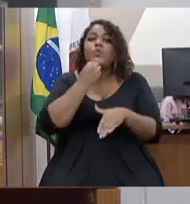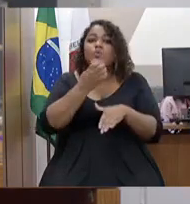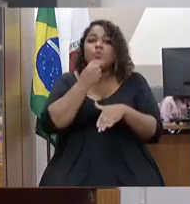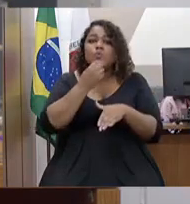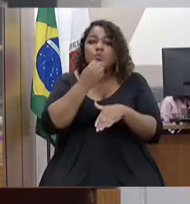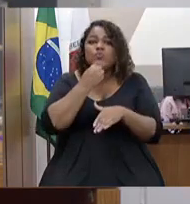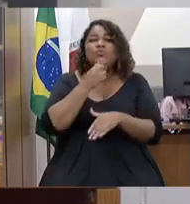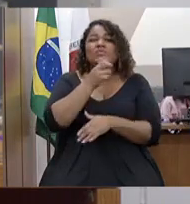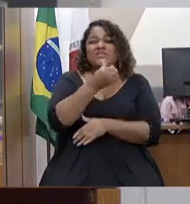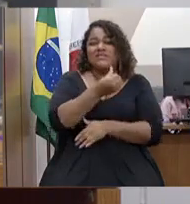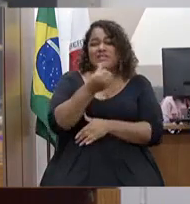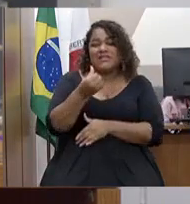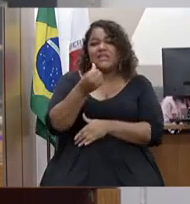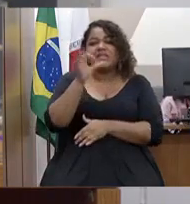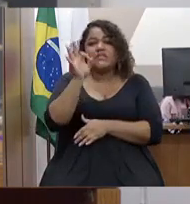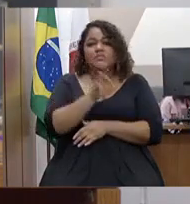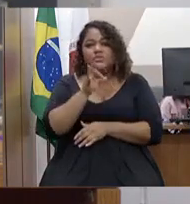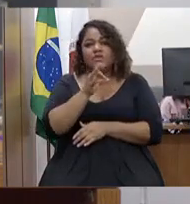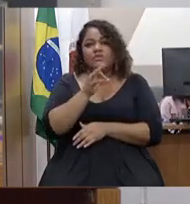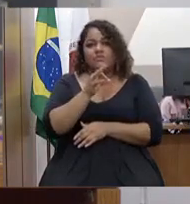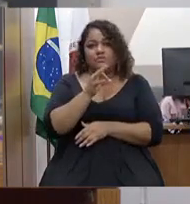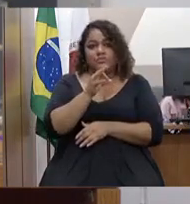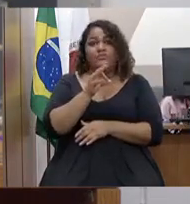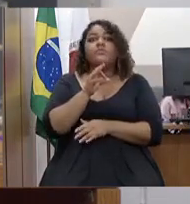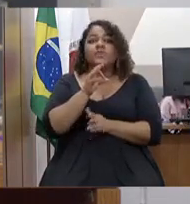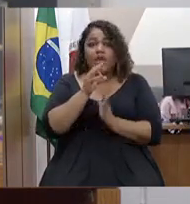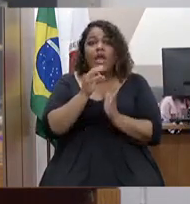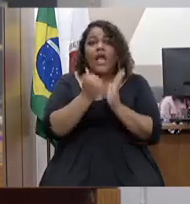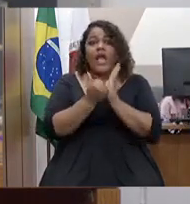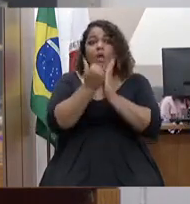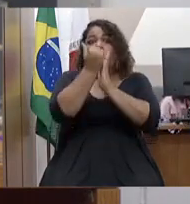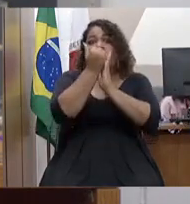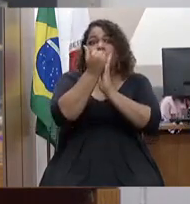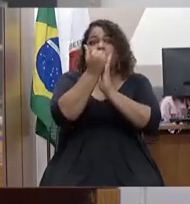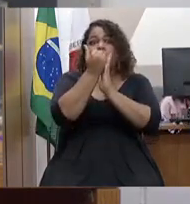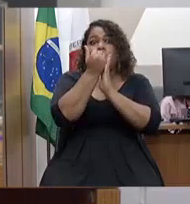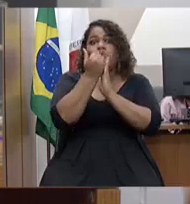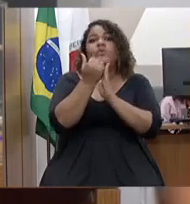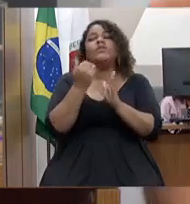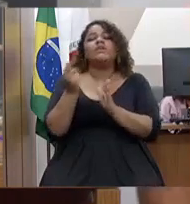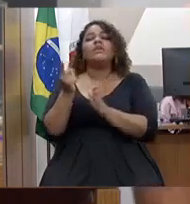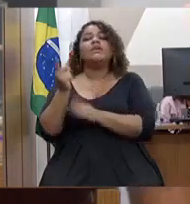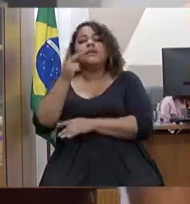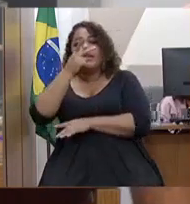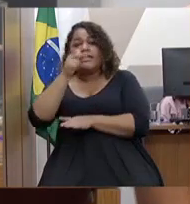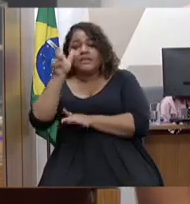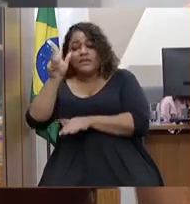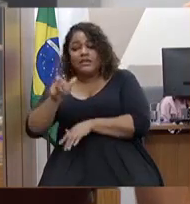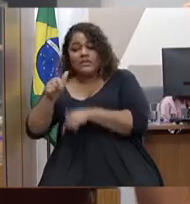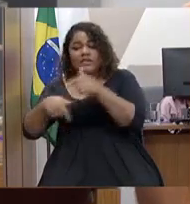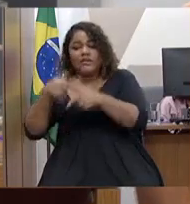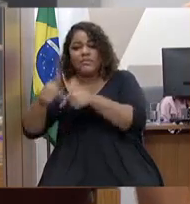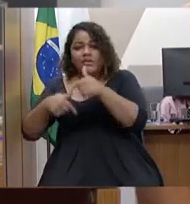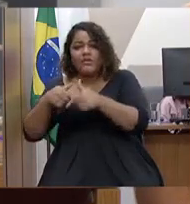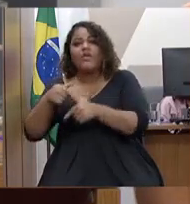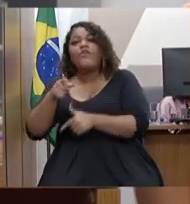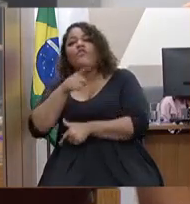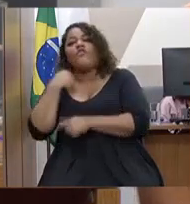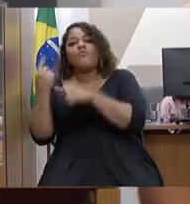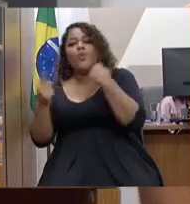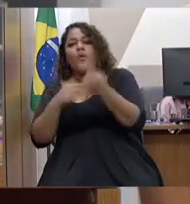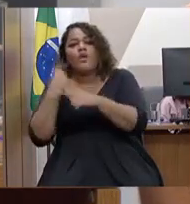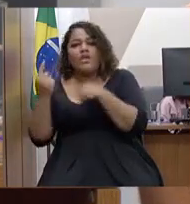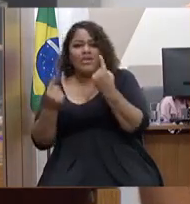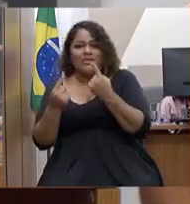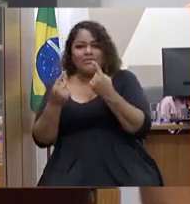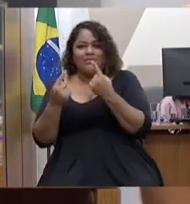lucratividade seu lucro líquido enquanto os trabalhadores perdiam a vida ou adoeciam vítima da política genocida do governo